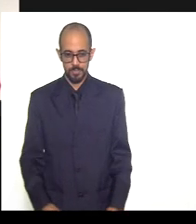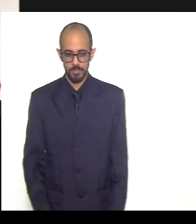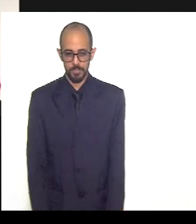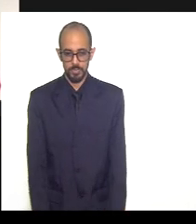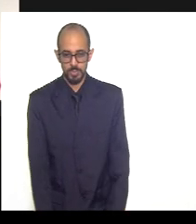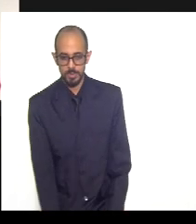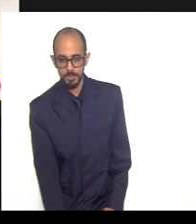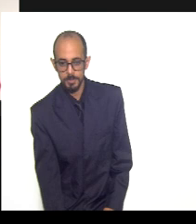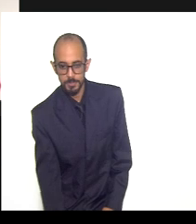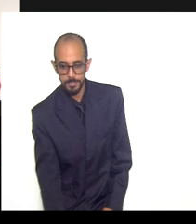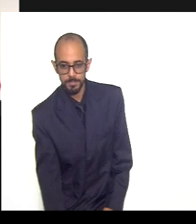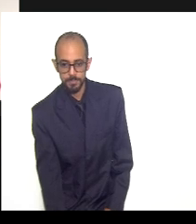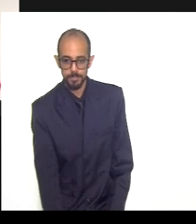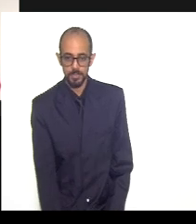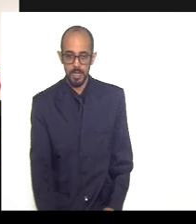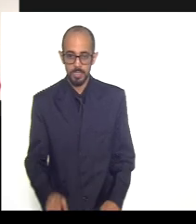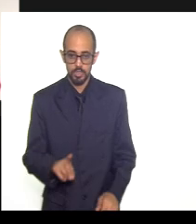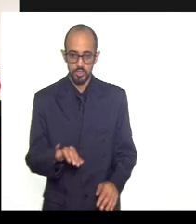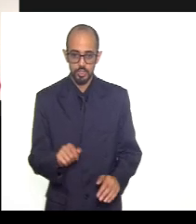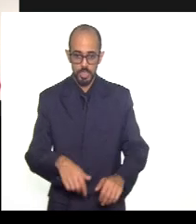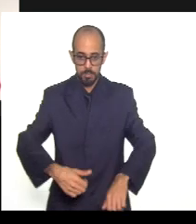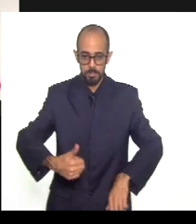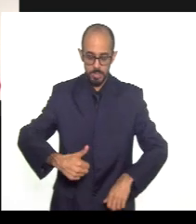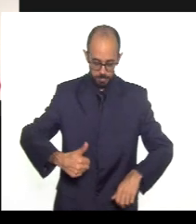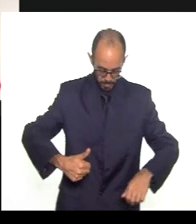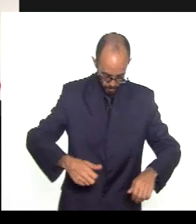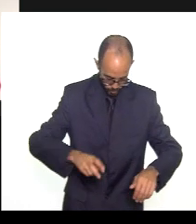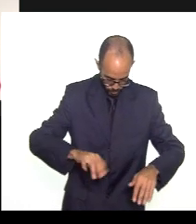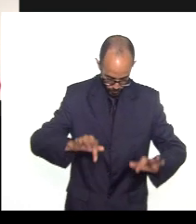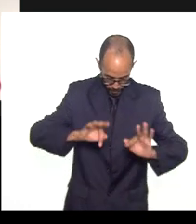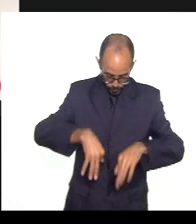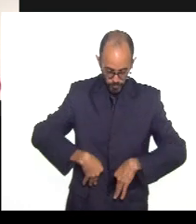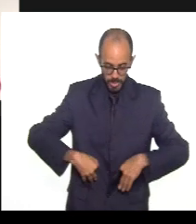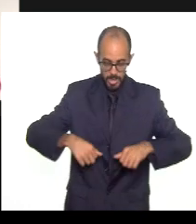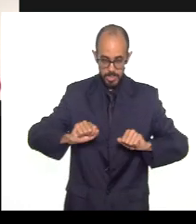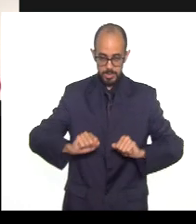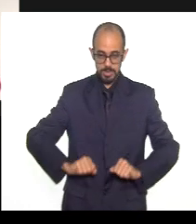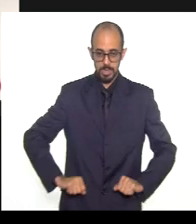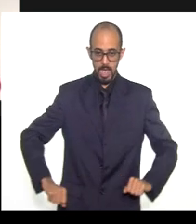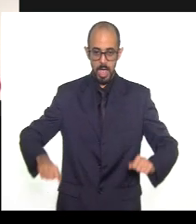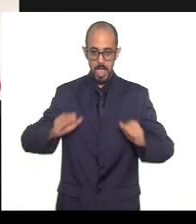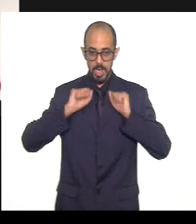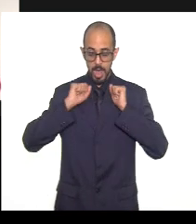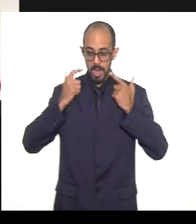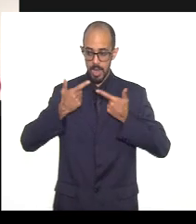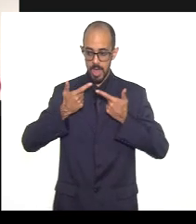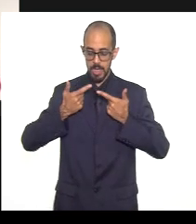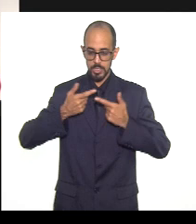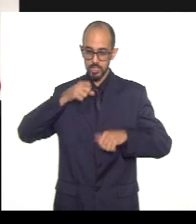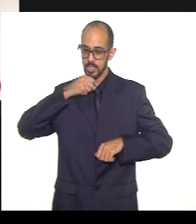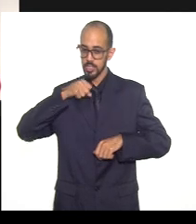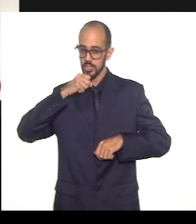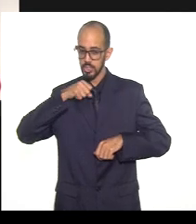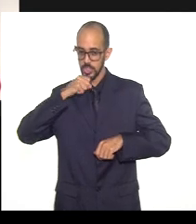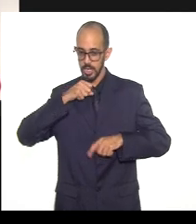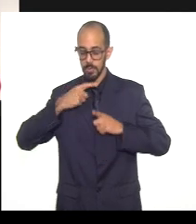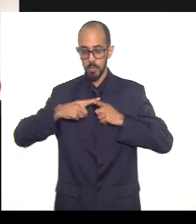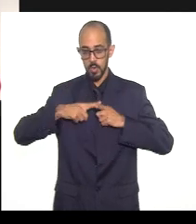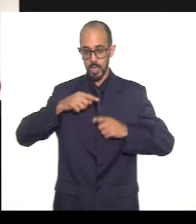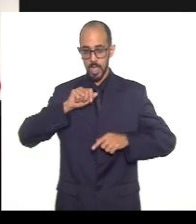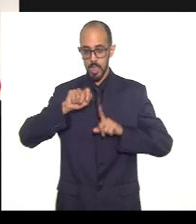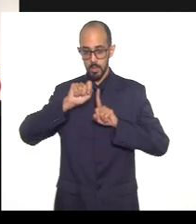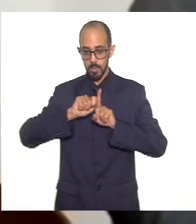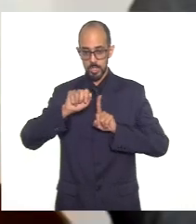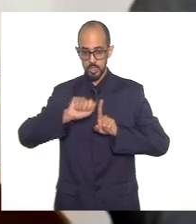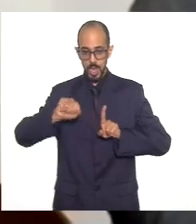Tá? Okay. Ótimo. Vamos encerrar o Palácio Tiradentes, que era a partir de agosto já